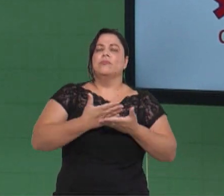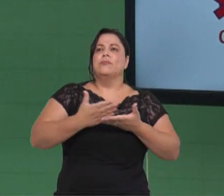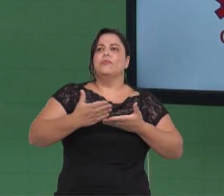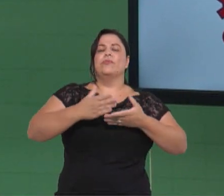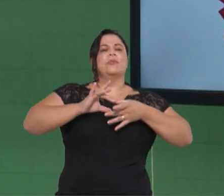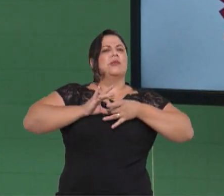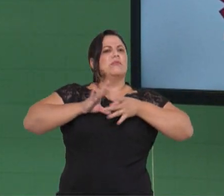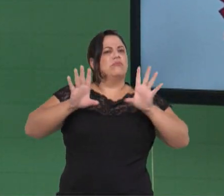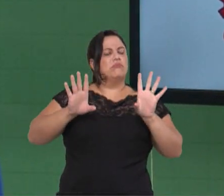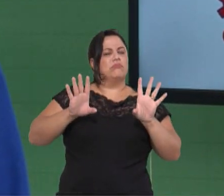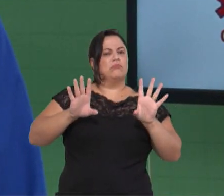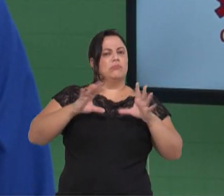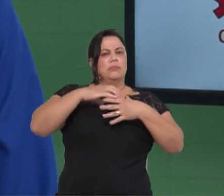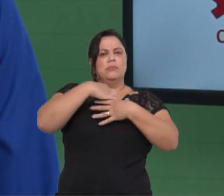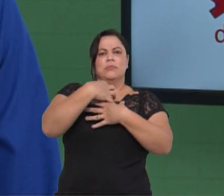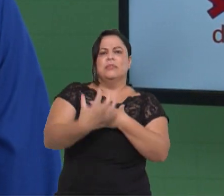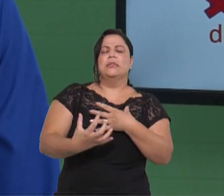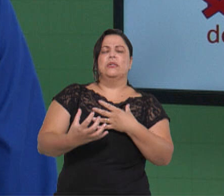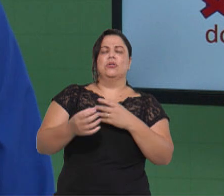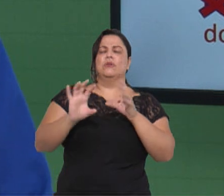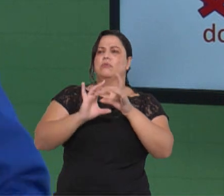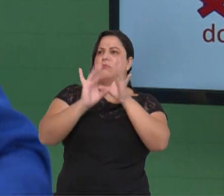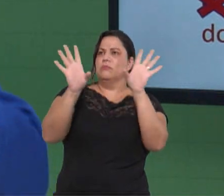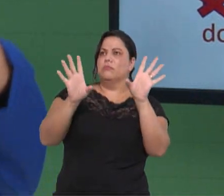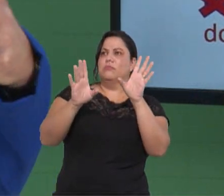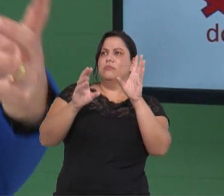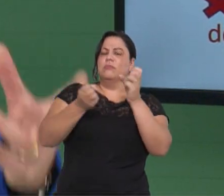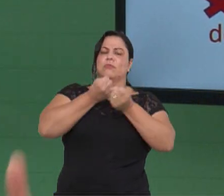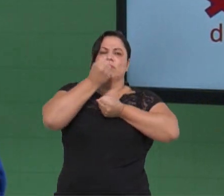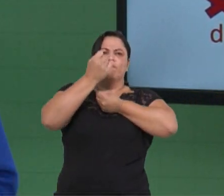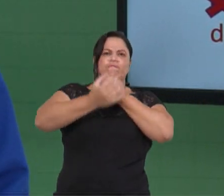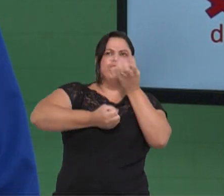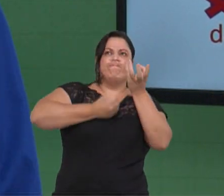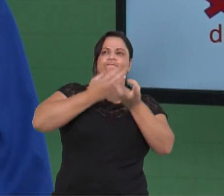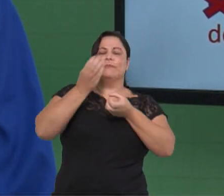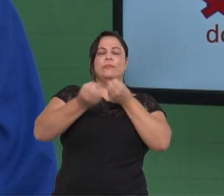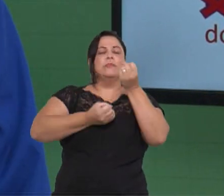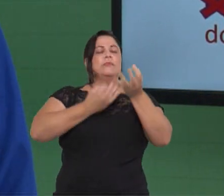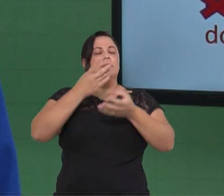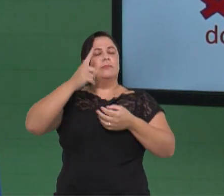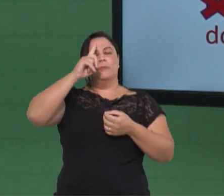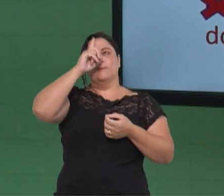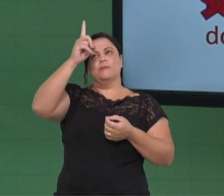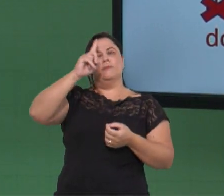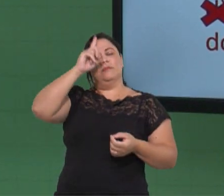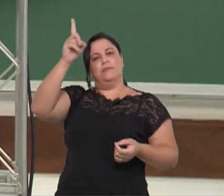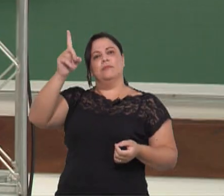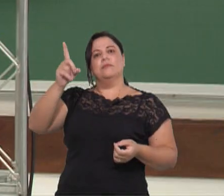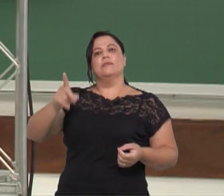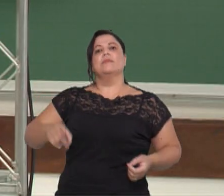iniciativa, à expressão das suas ideias. Então é o fim daquele pensamento absolutista.